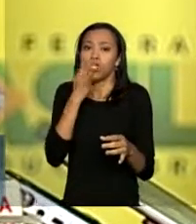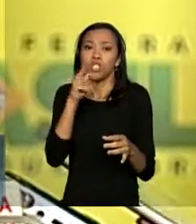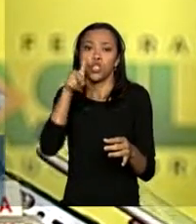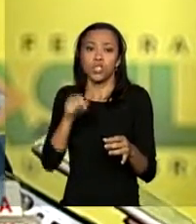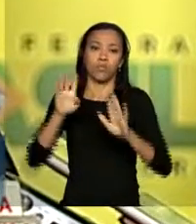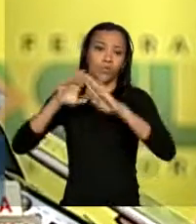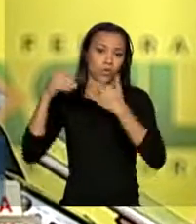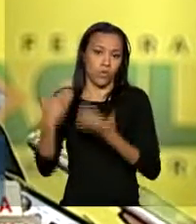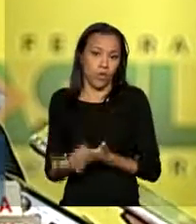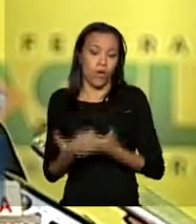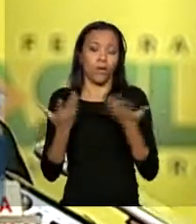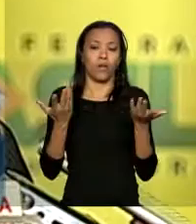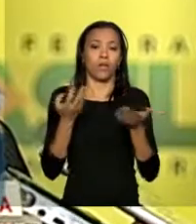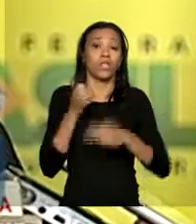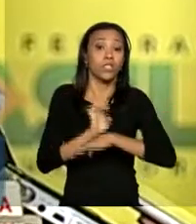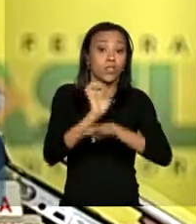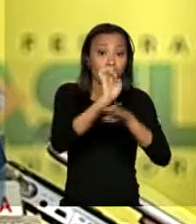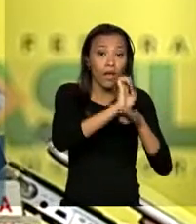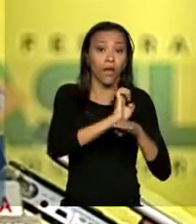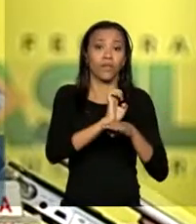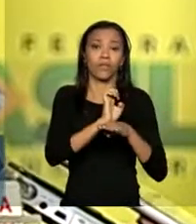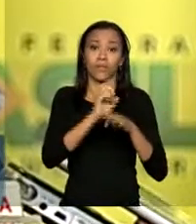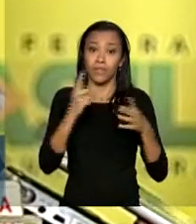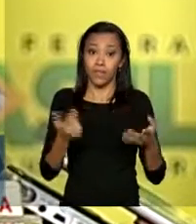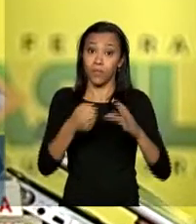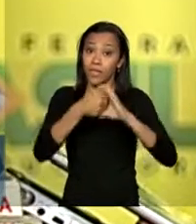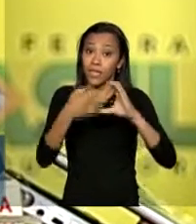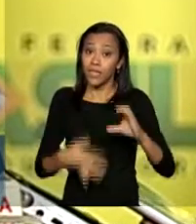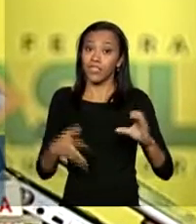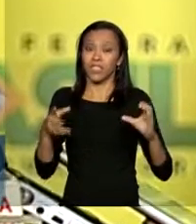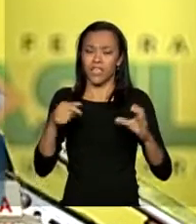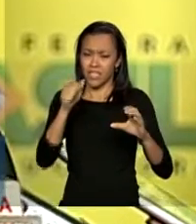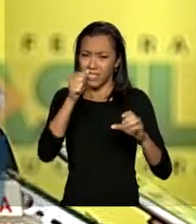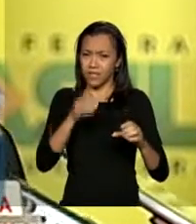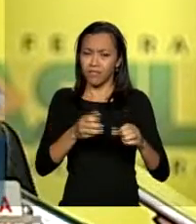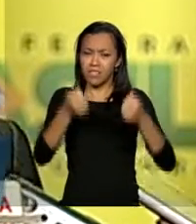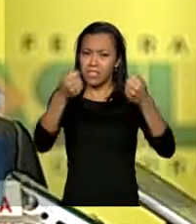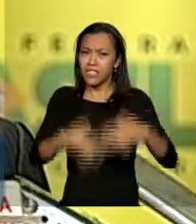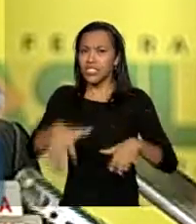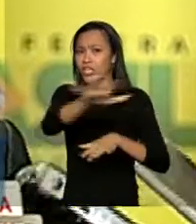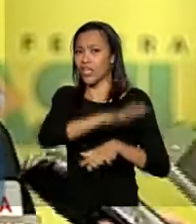nível socioeconômico. Então, esse dado geral, ele ainda não explica muita coisa.